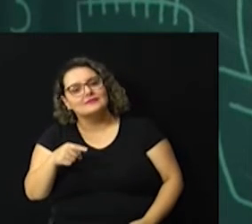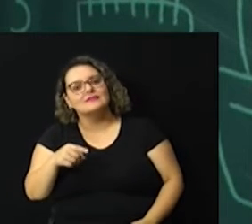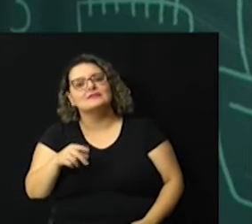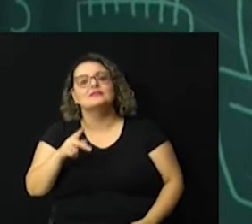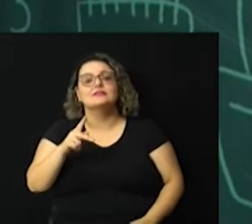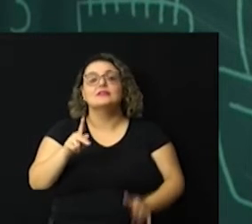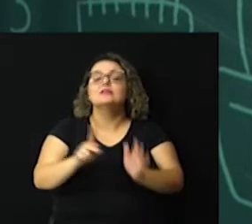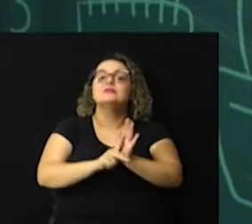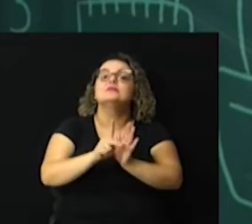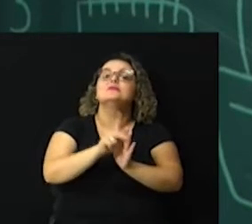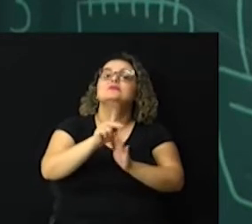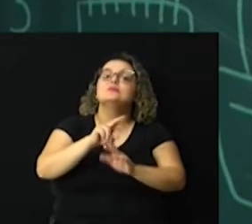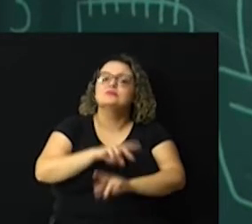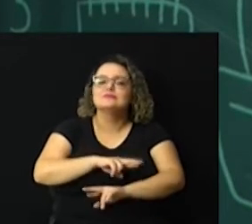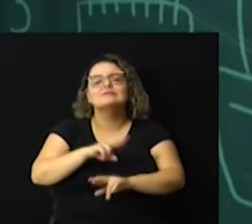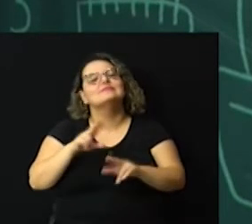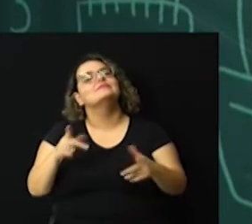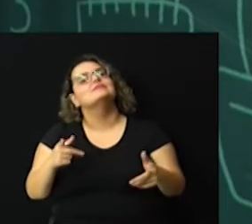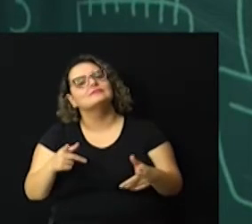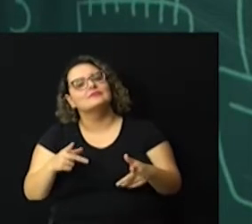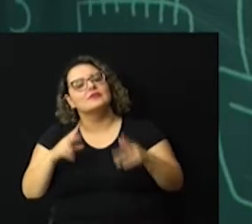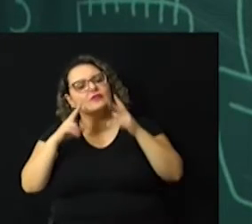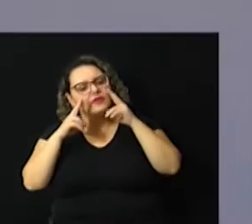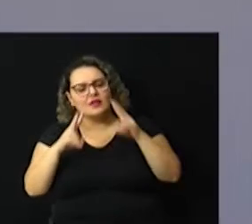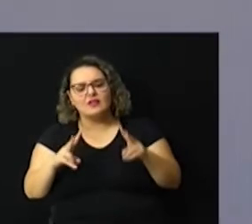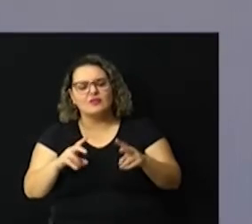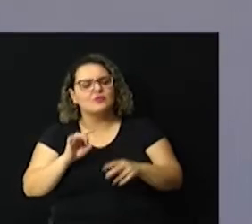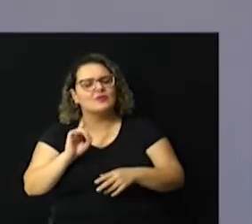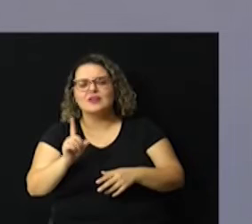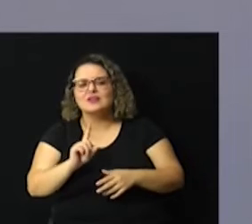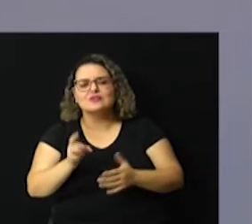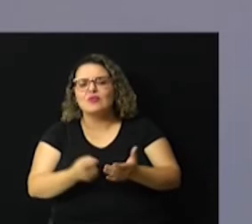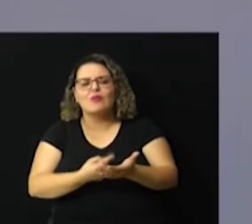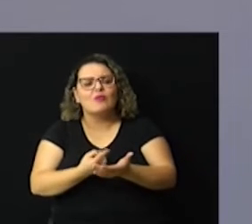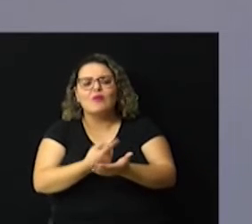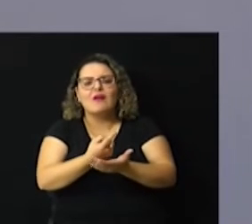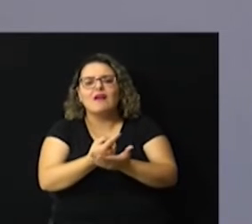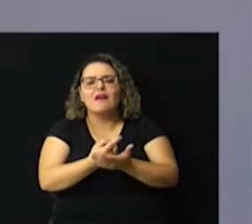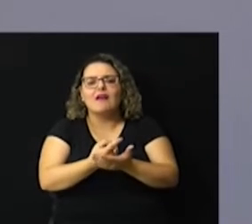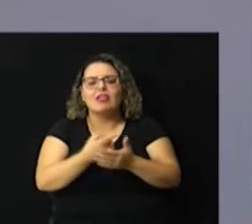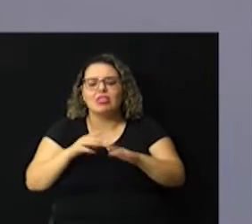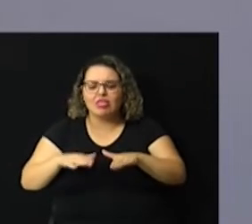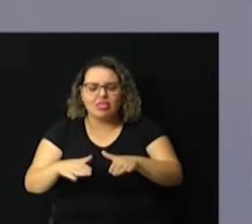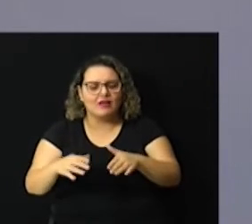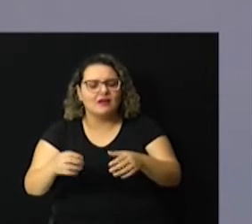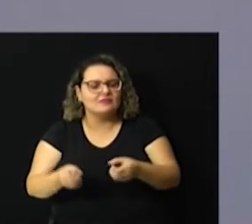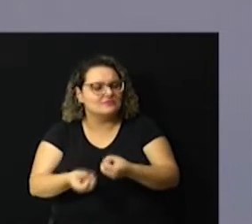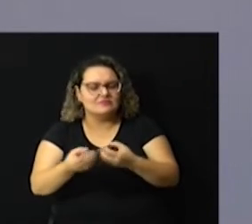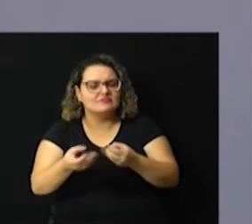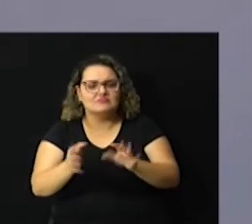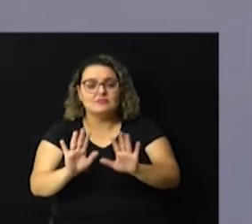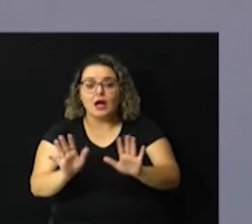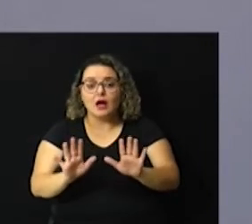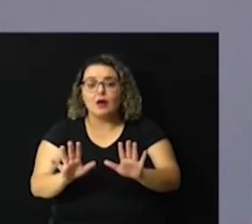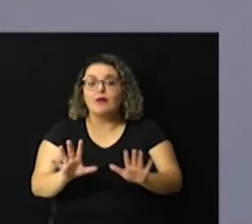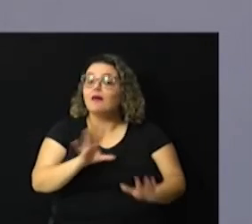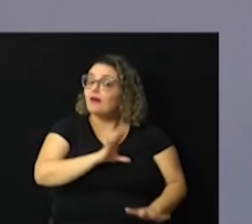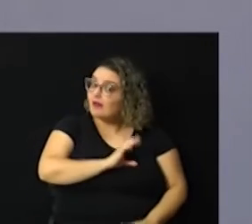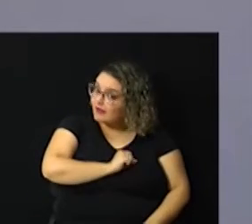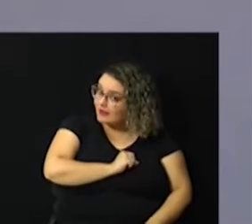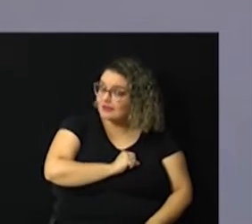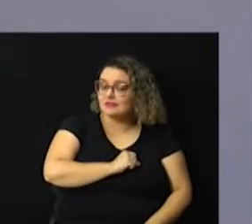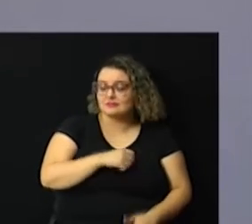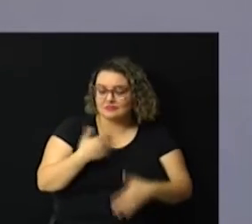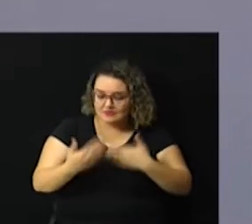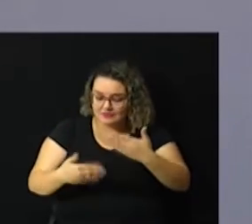esses projetos que fazem diferença, quando o aluno vê que não é só uma apostila, não é só um caderno, não é só uma sequência didática, é algo que você gosta,